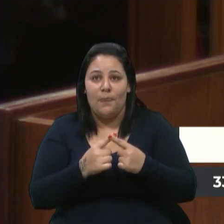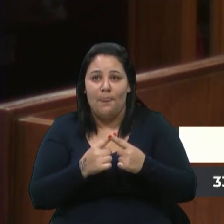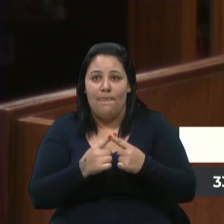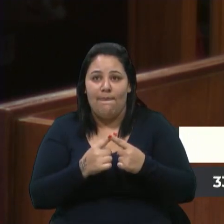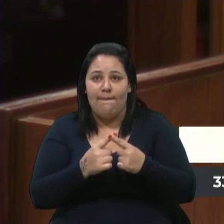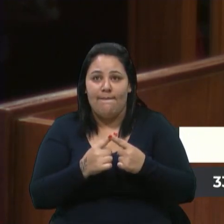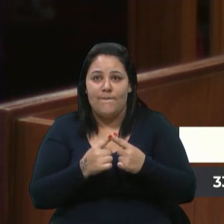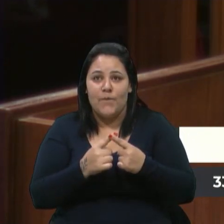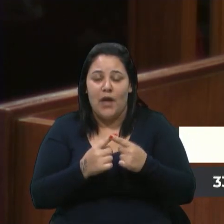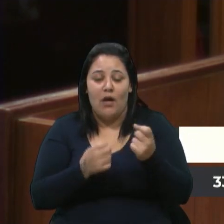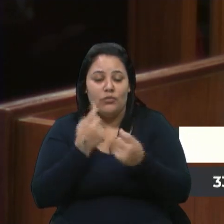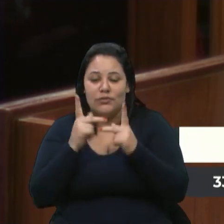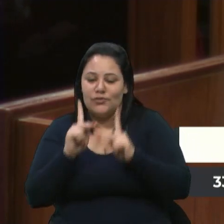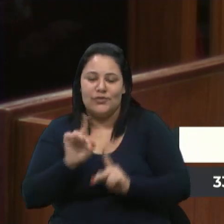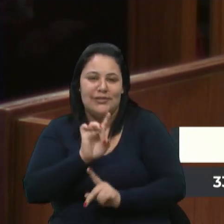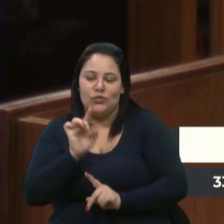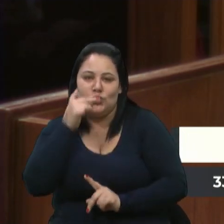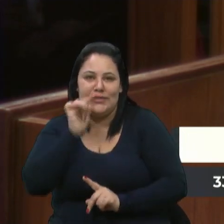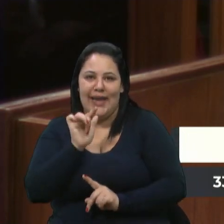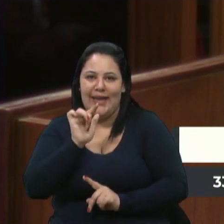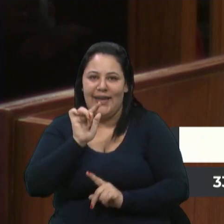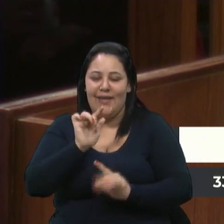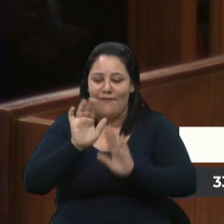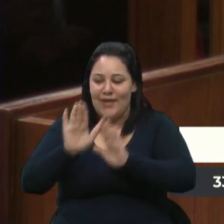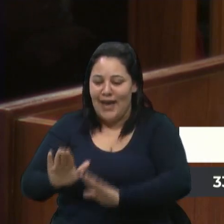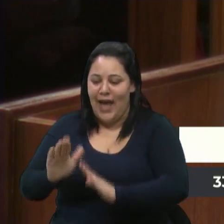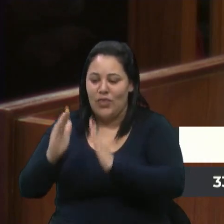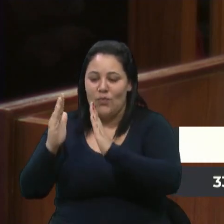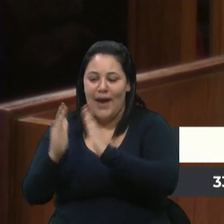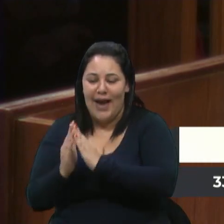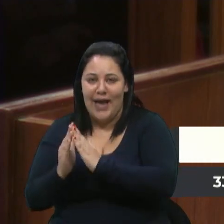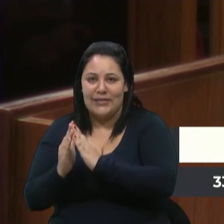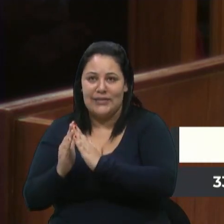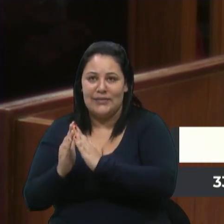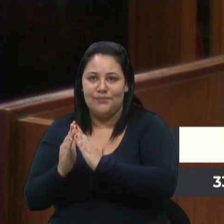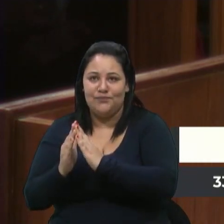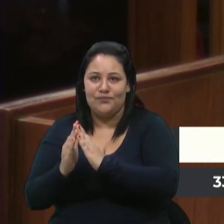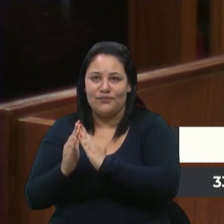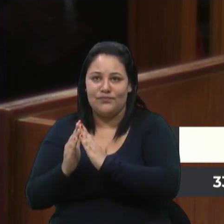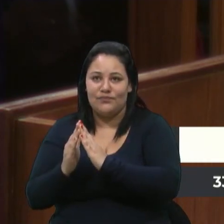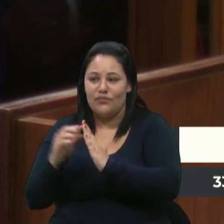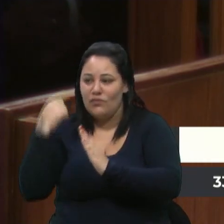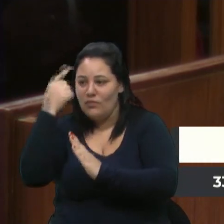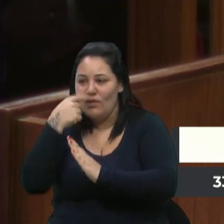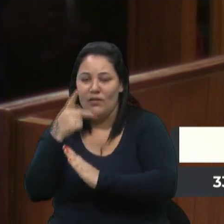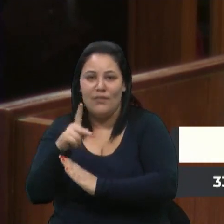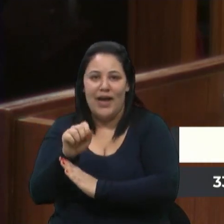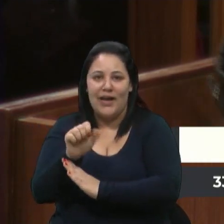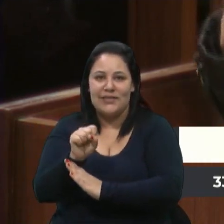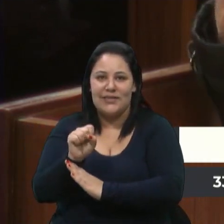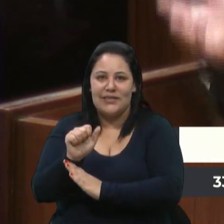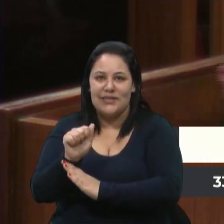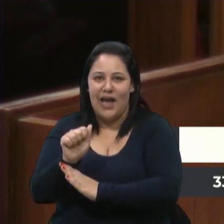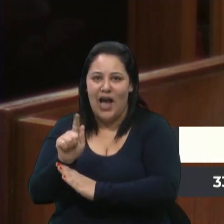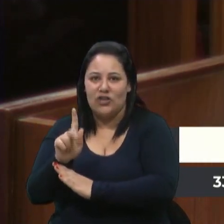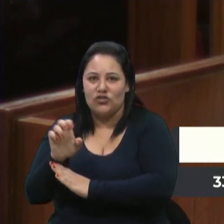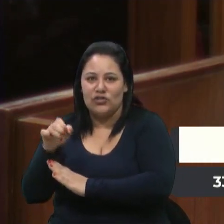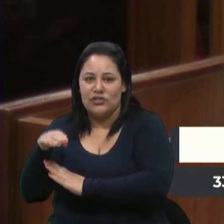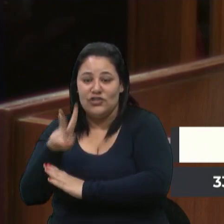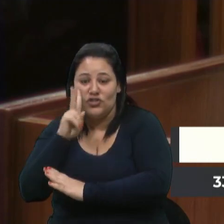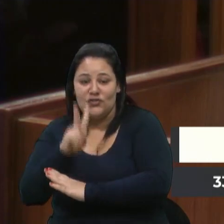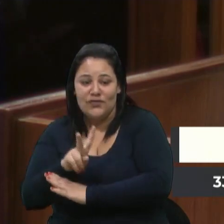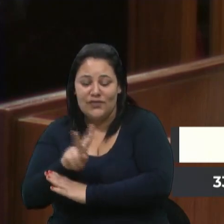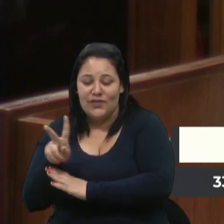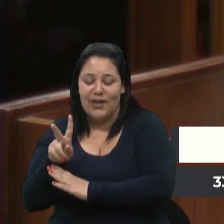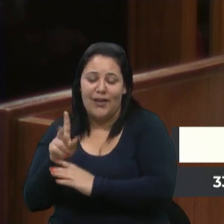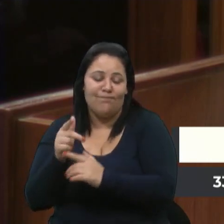de passagens, né? Para pernoites temporárias, e a gente vê isso por outros programas que a gente tem